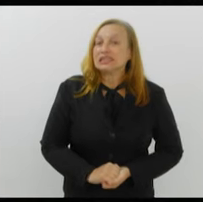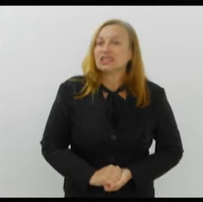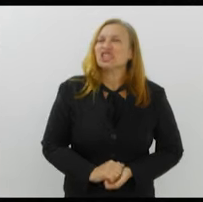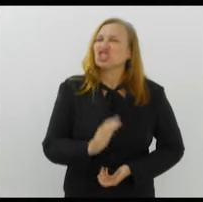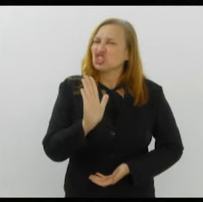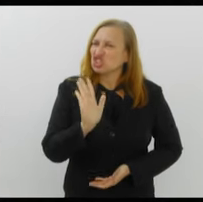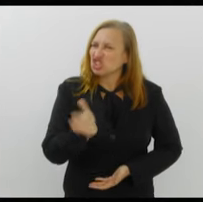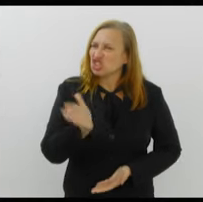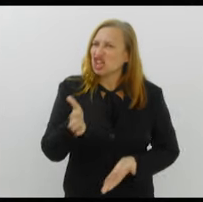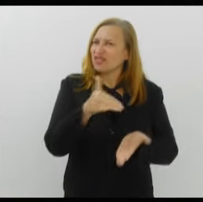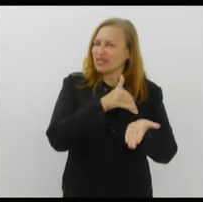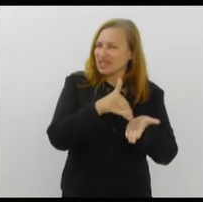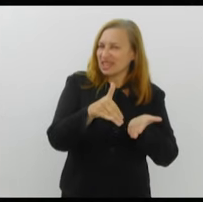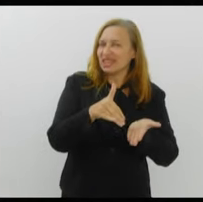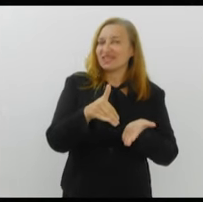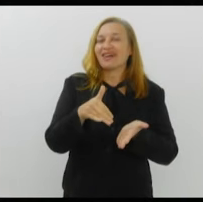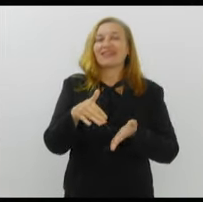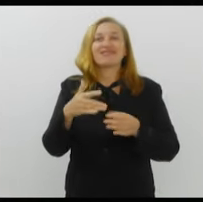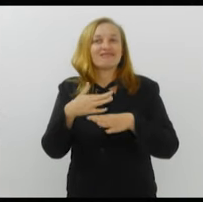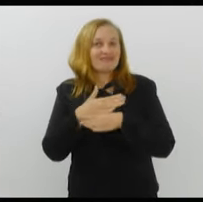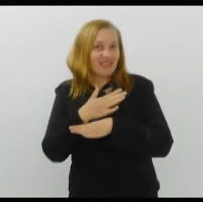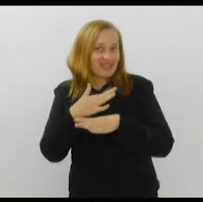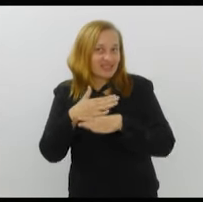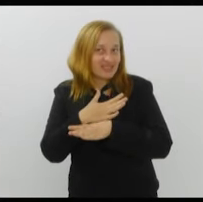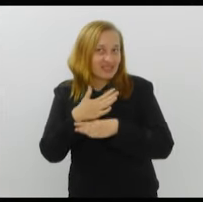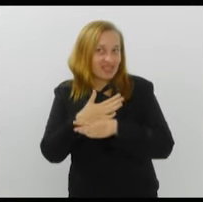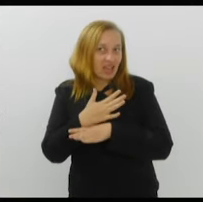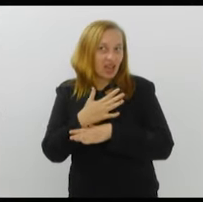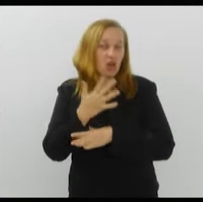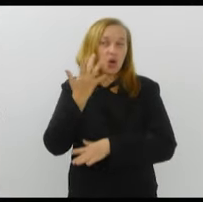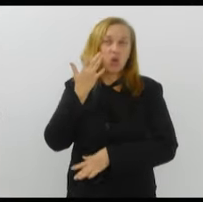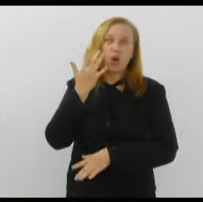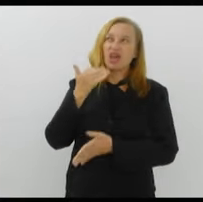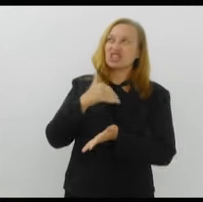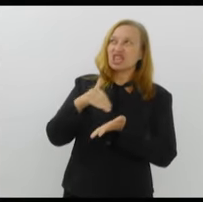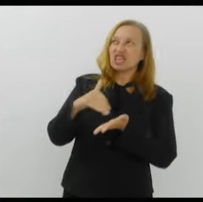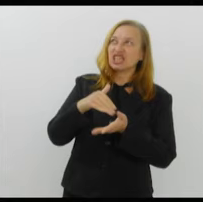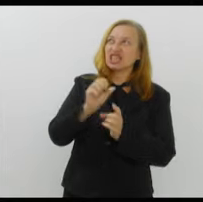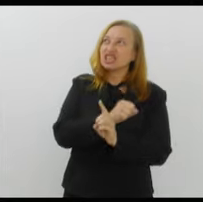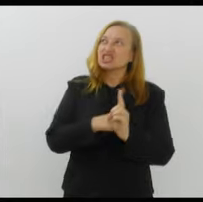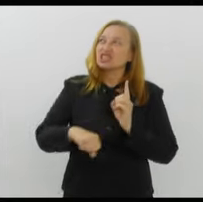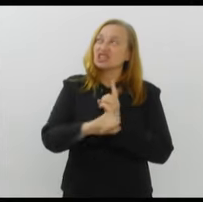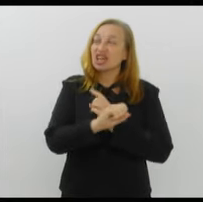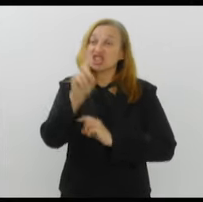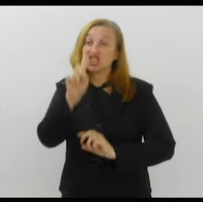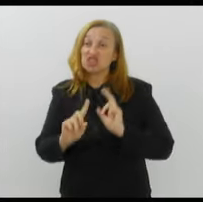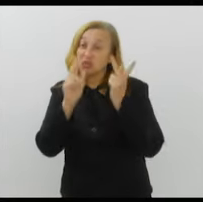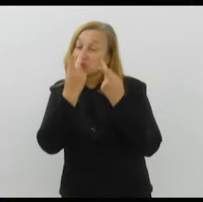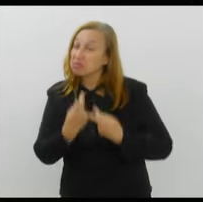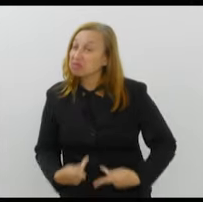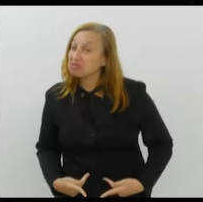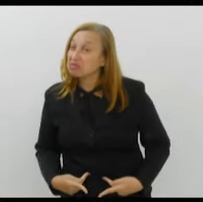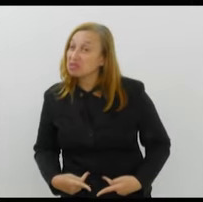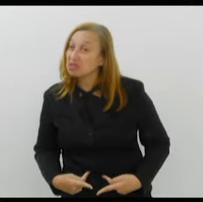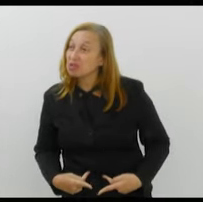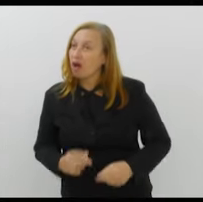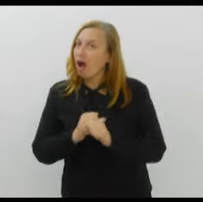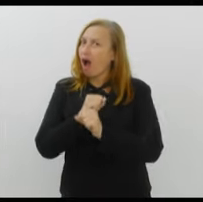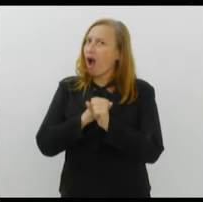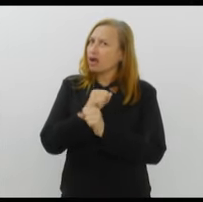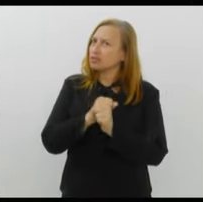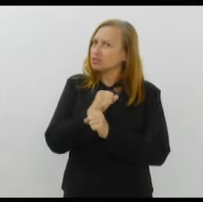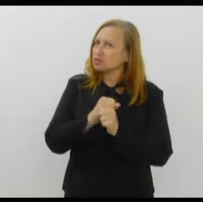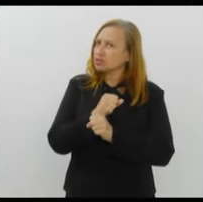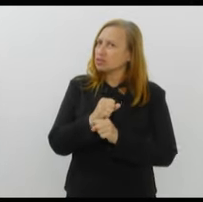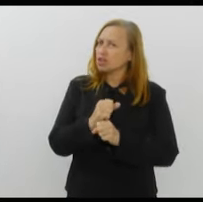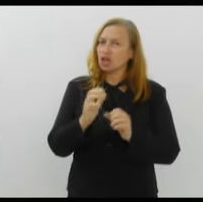foi secretária da cidade, se não me engano, secretária de Assistência Social e Direitos Humanos, por anos.